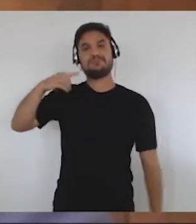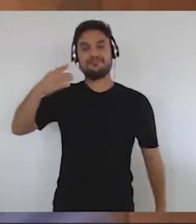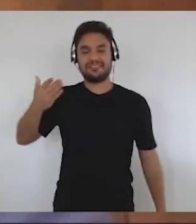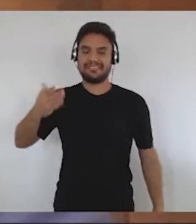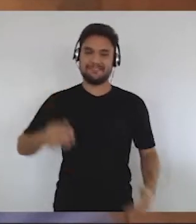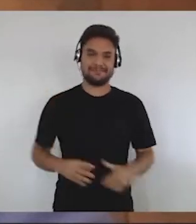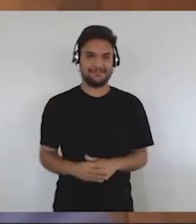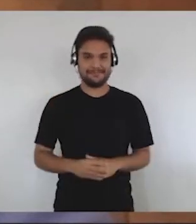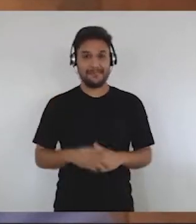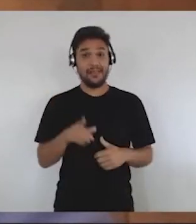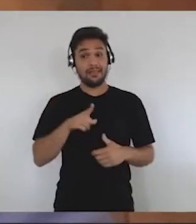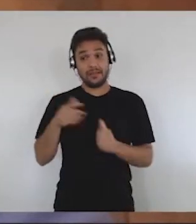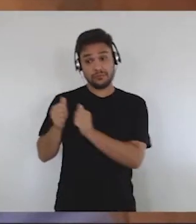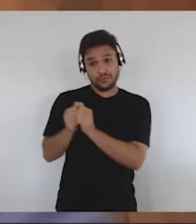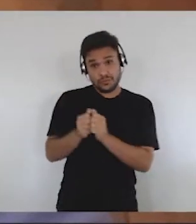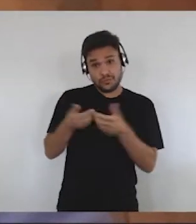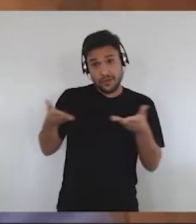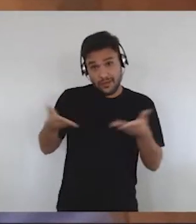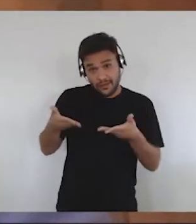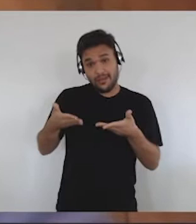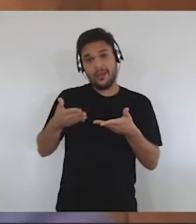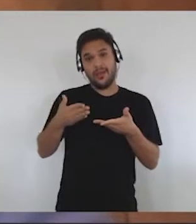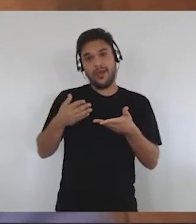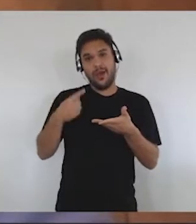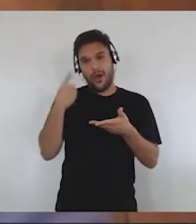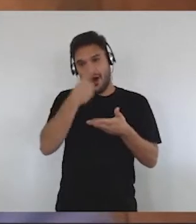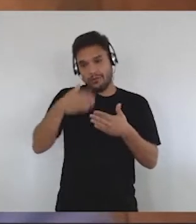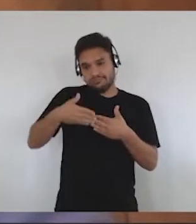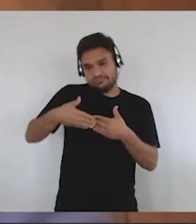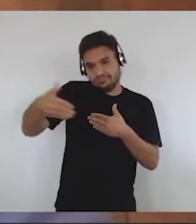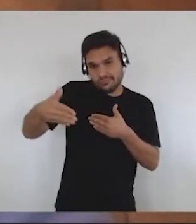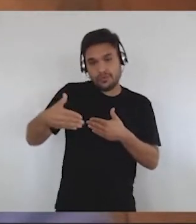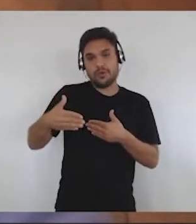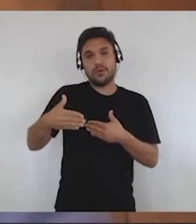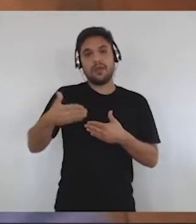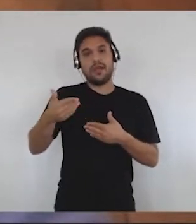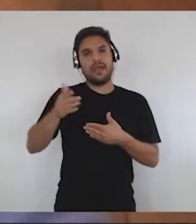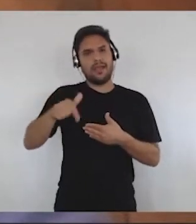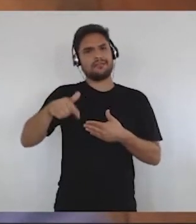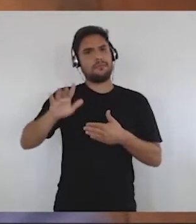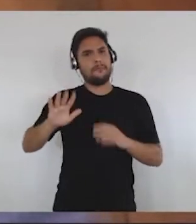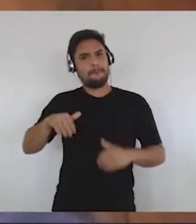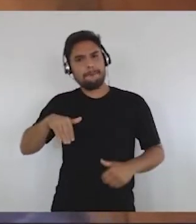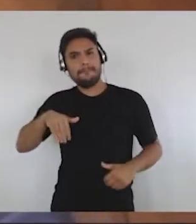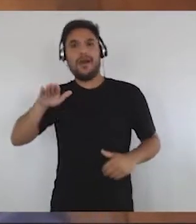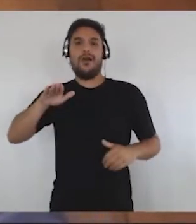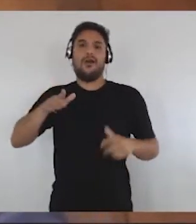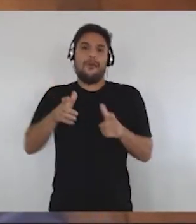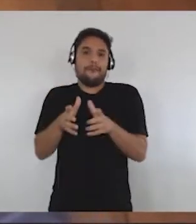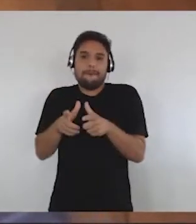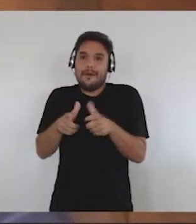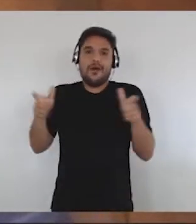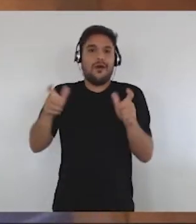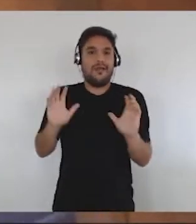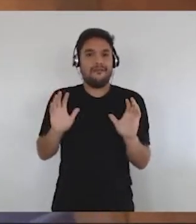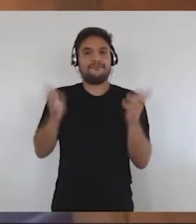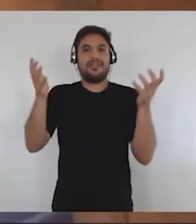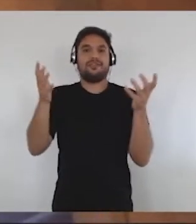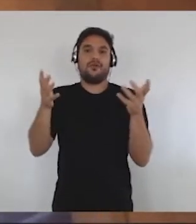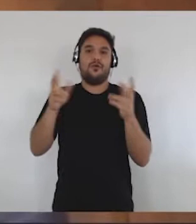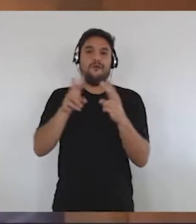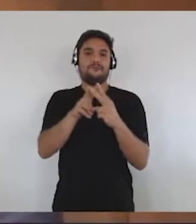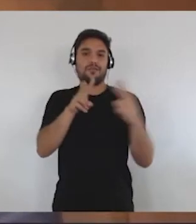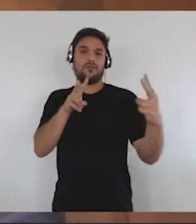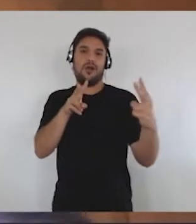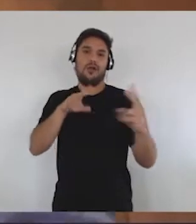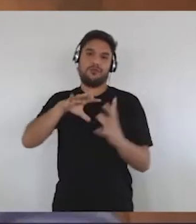advocacia. Teremos conosco pela próxima hora, neste que já é o maior evento jurídico virtual do mundo, com